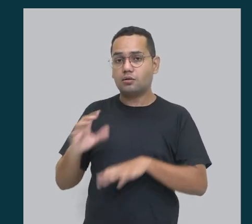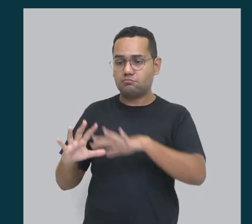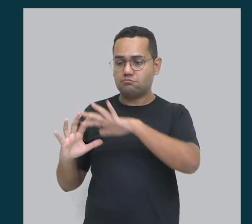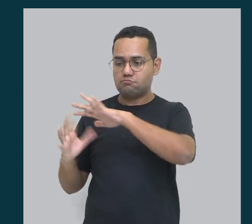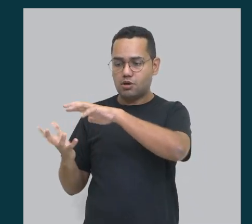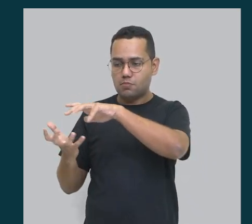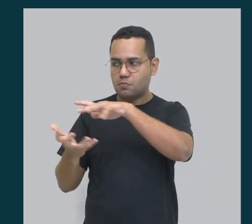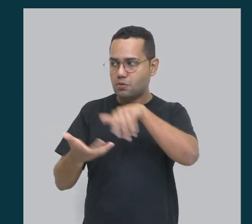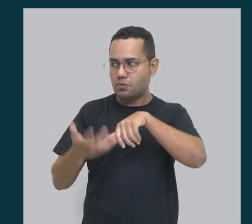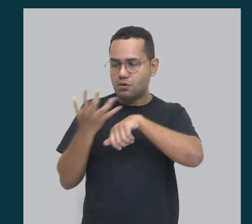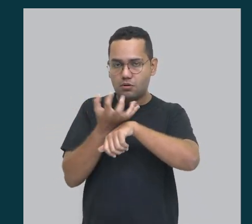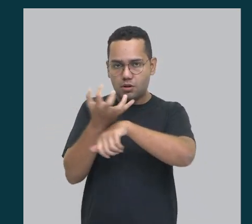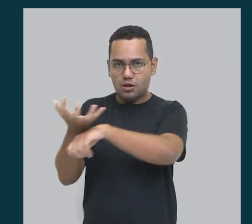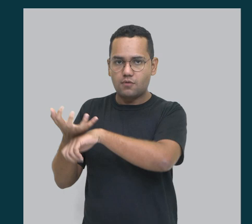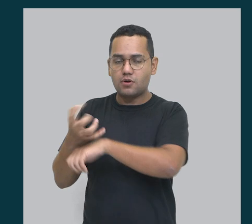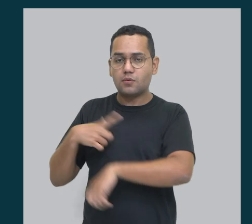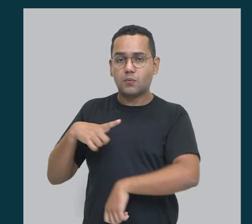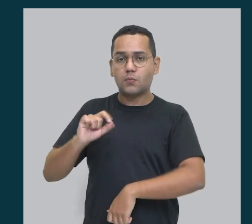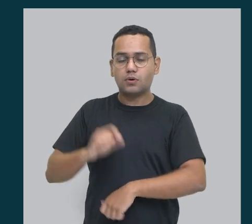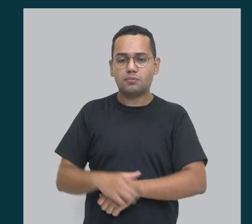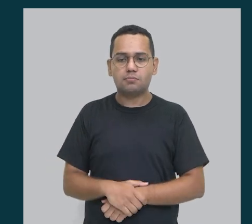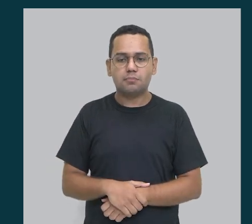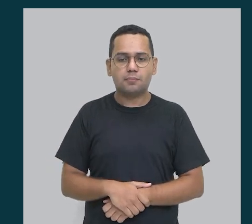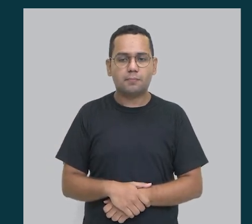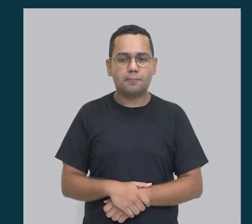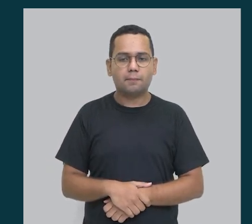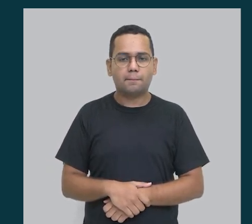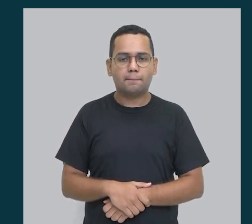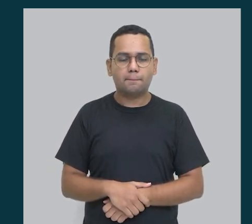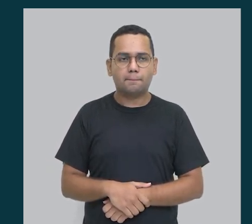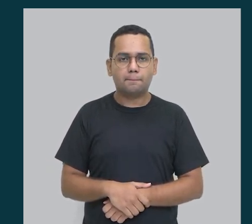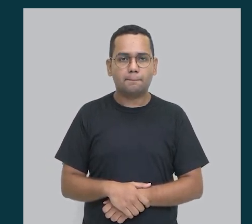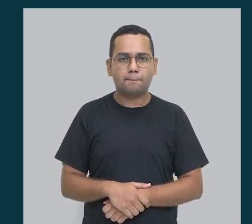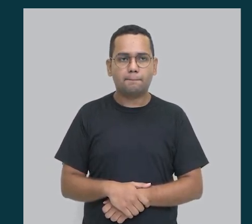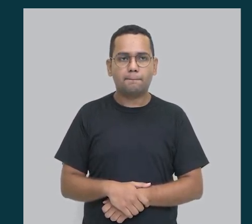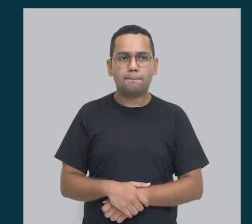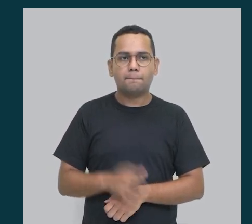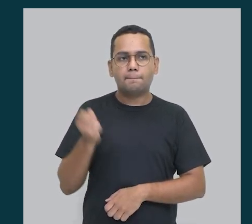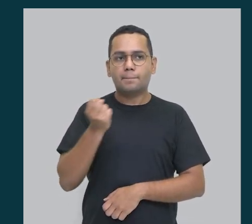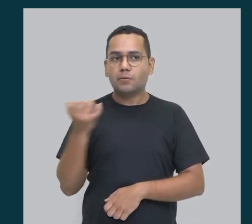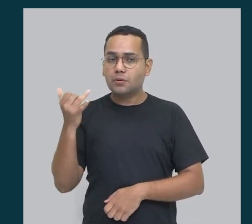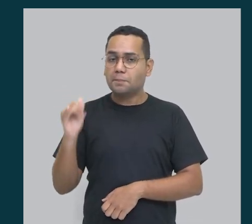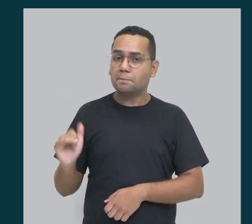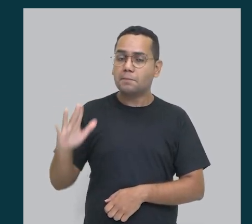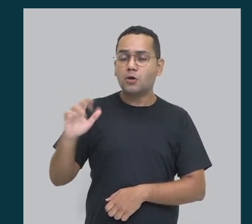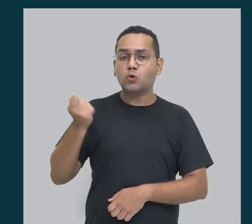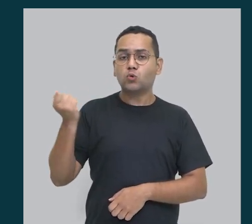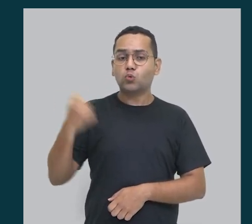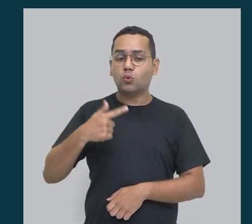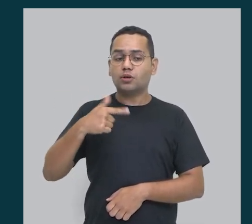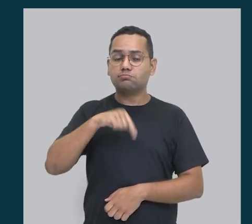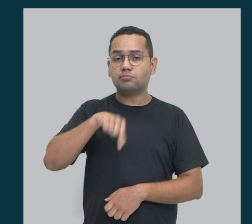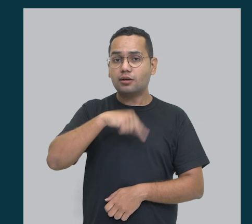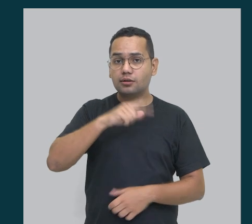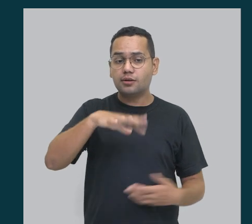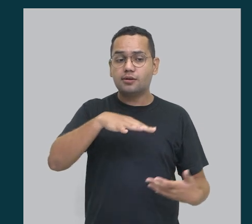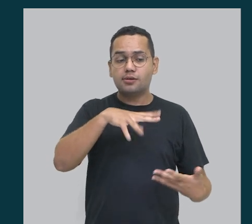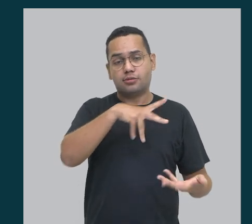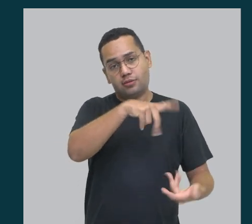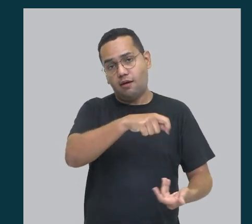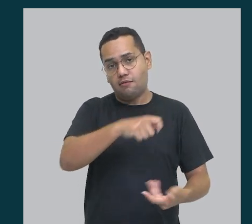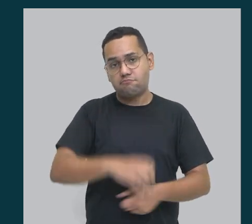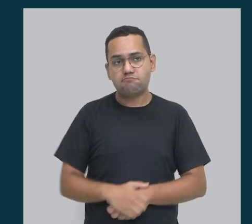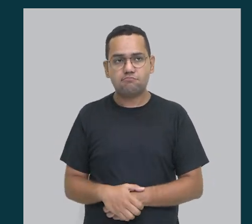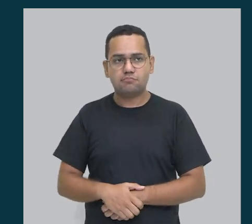que nas estrelas, essa força da gravidade ela é muito maior do que a força